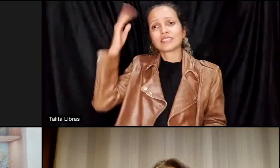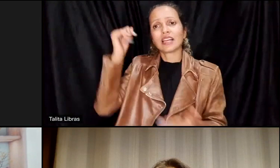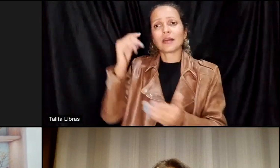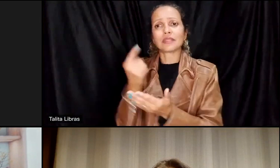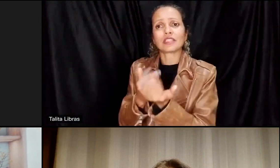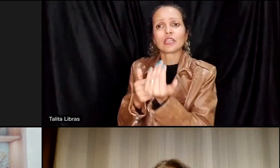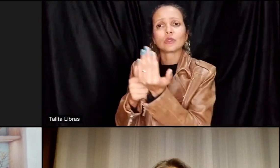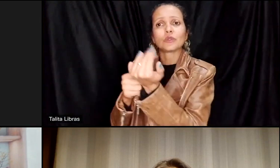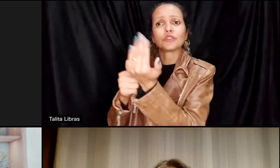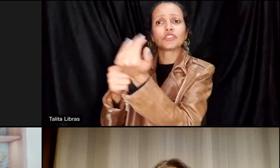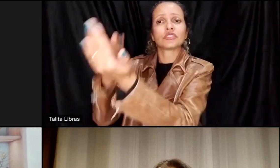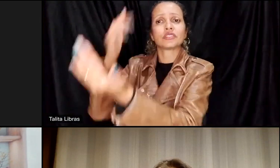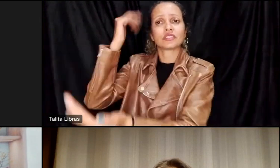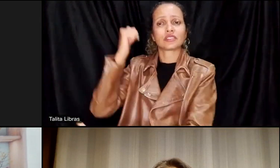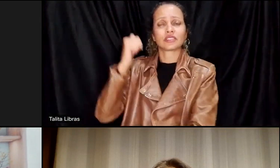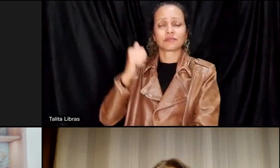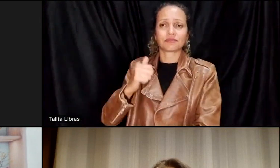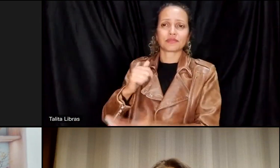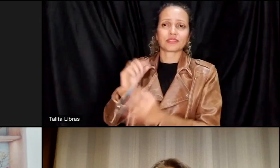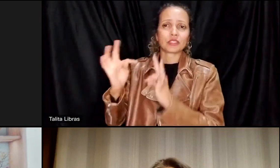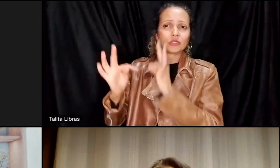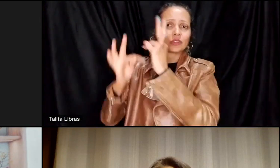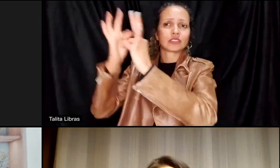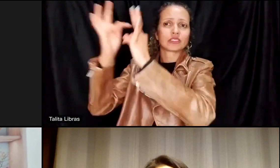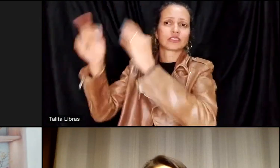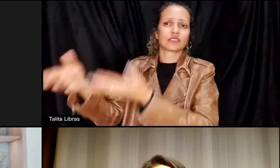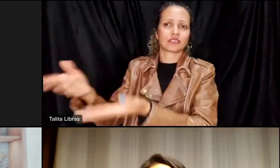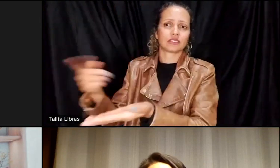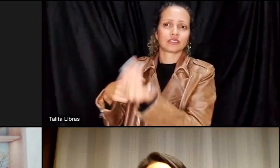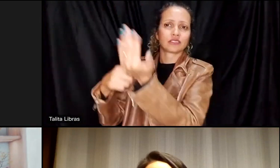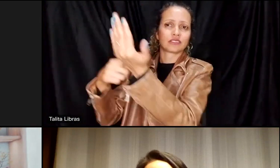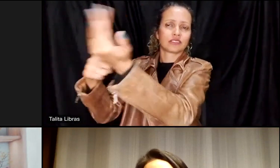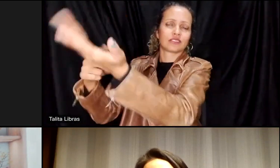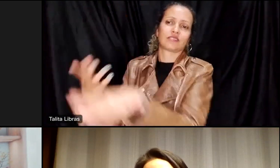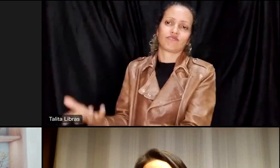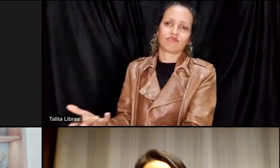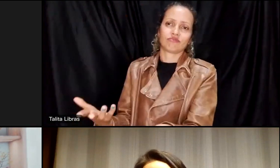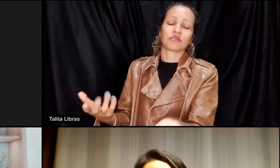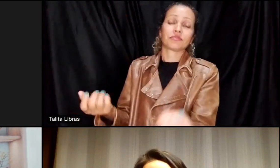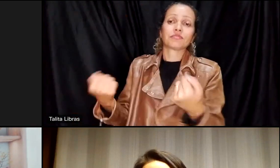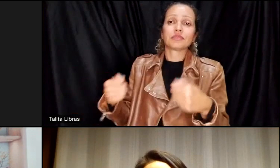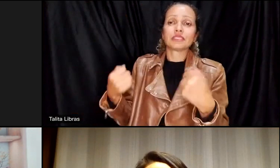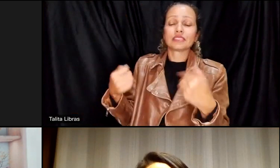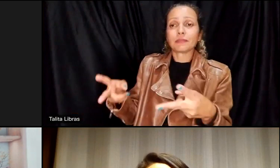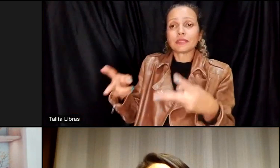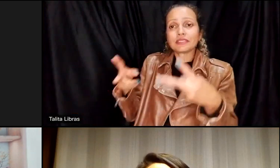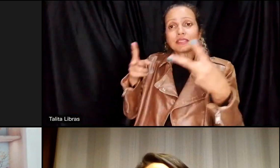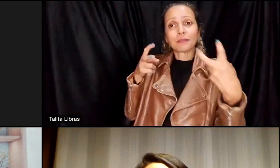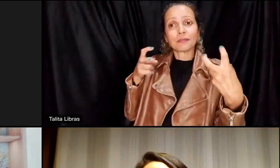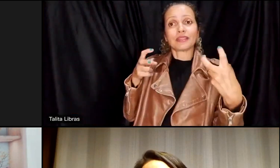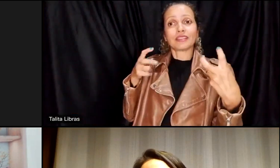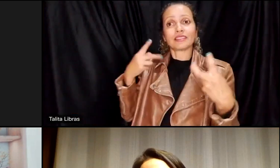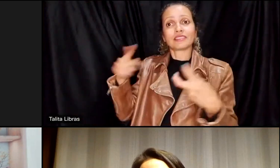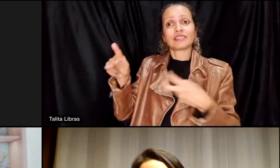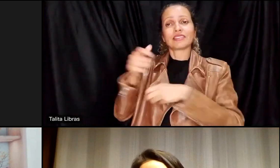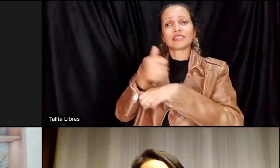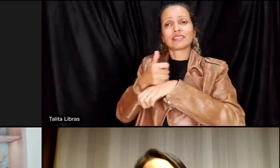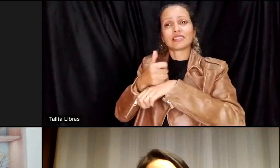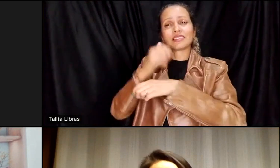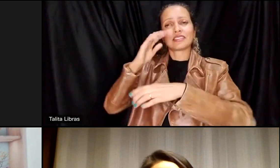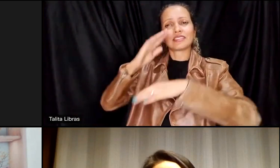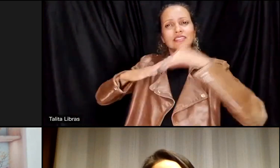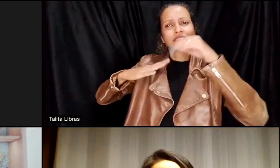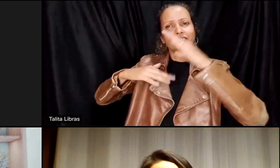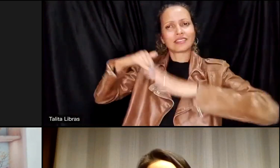isso, perceber que é possível fazer a diferença com eles. E é uma língua tão linda, gostava